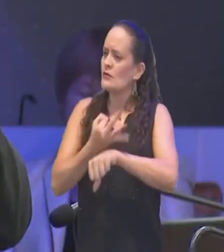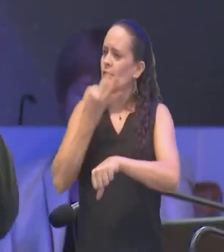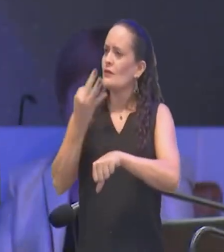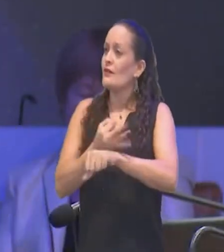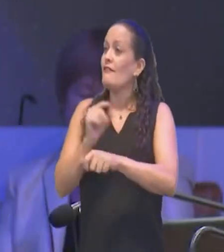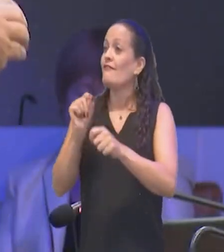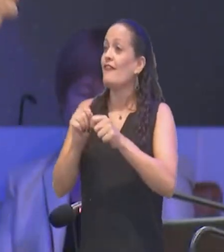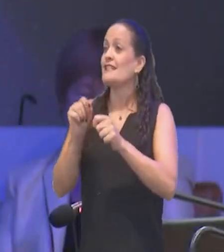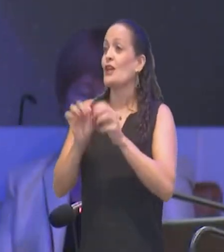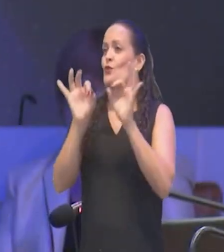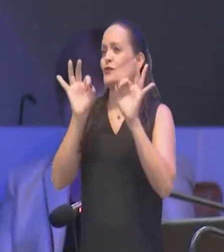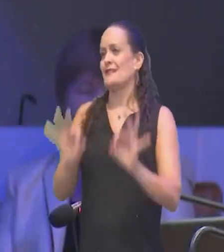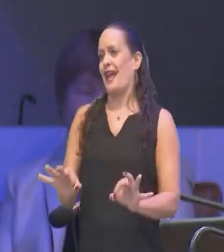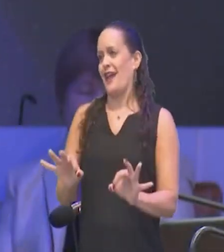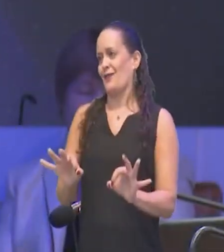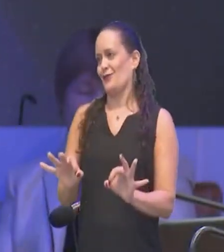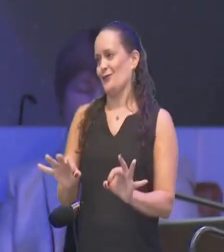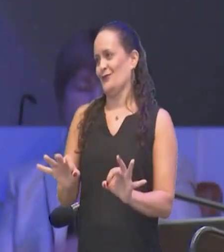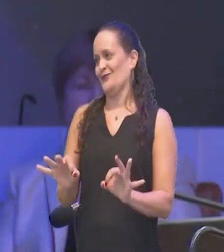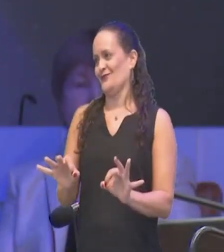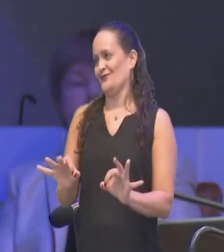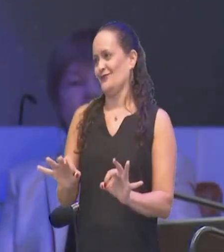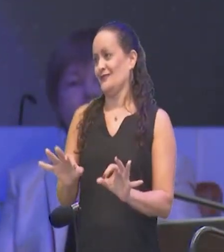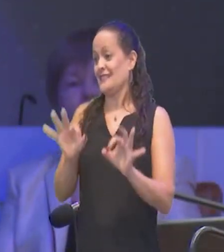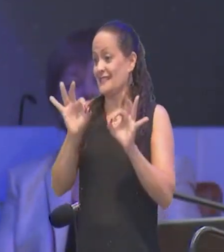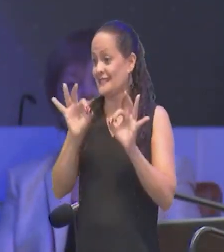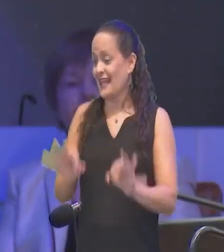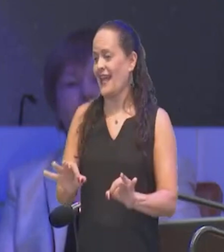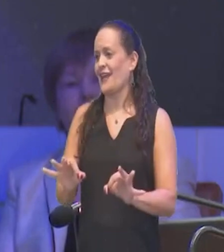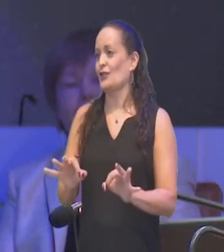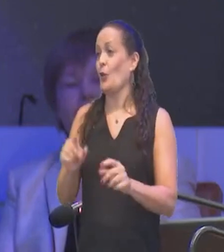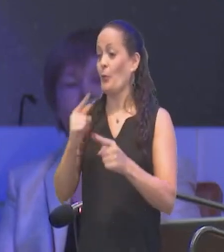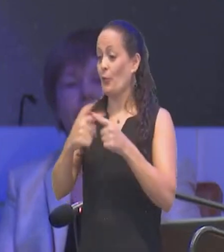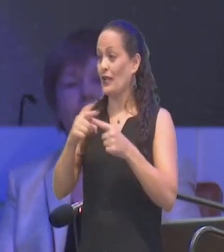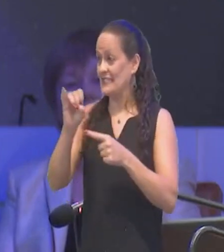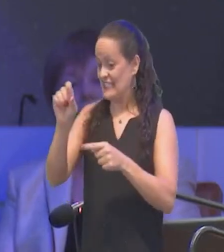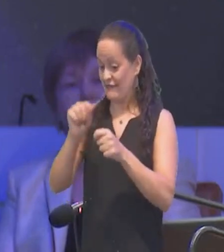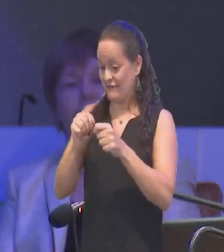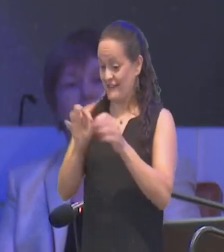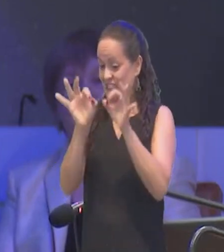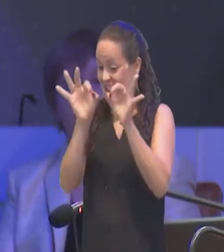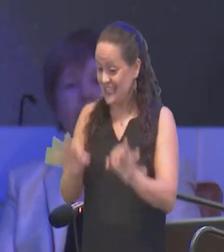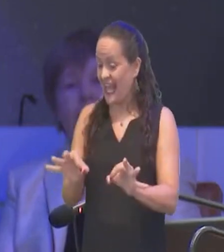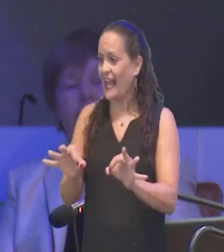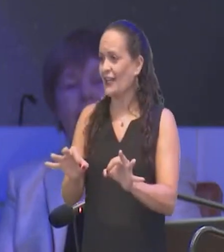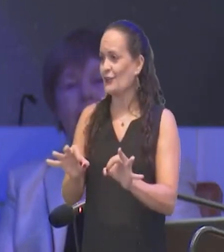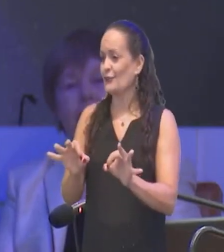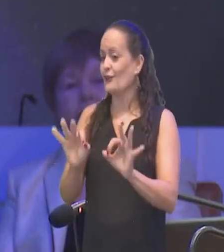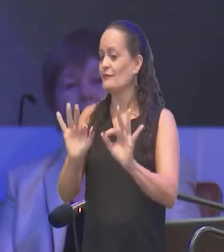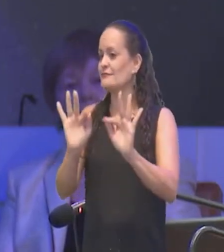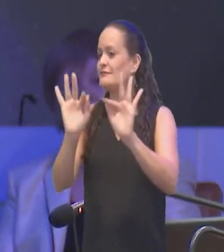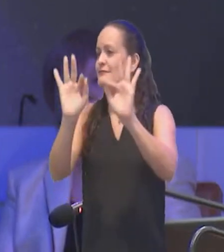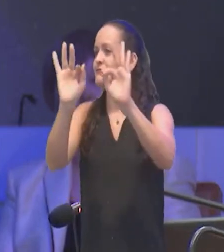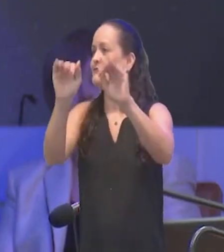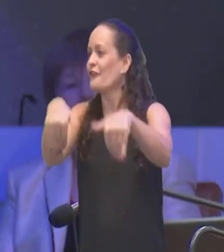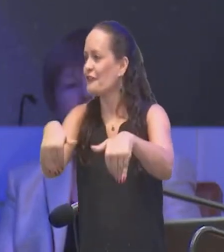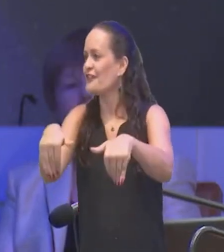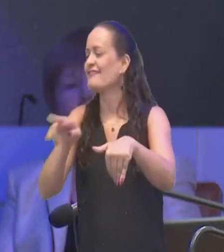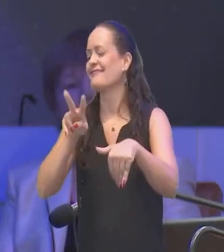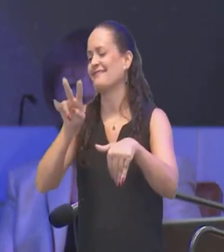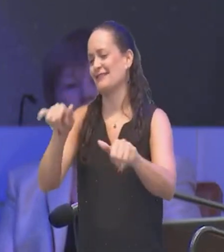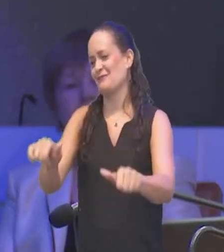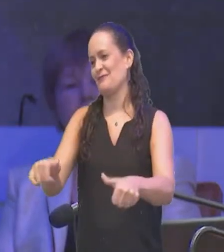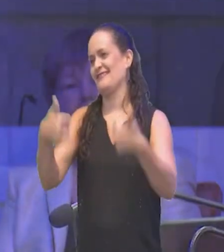certo. Faça o que é certo e direito, porque fazendo o que é certo, no final, as coisas